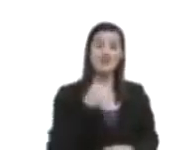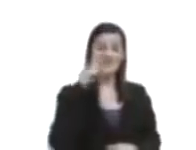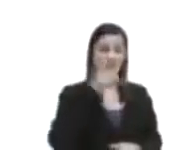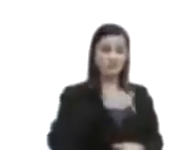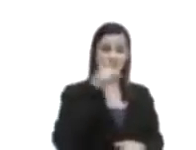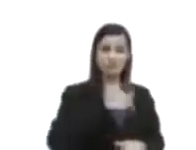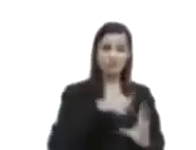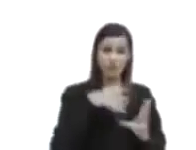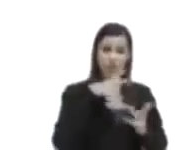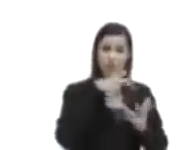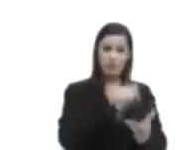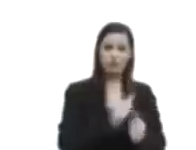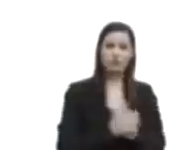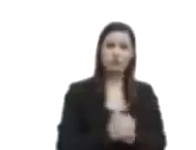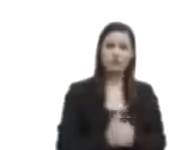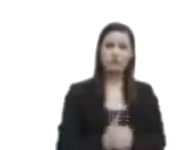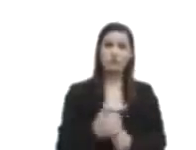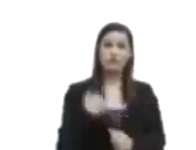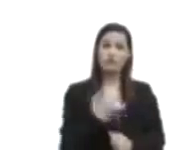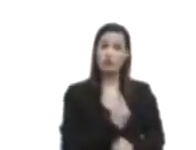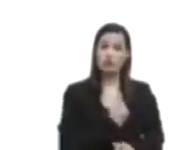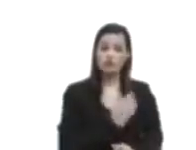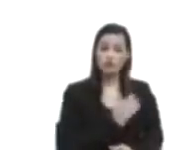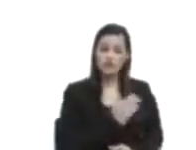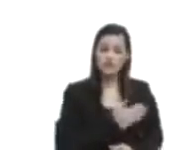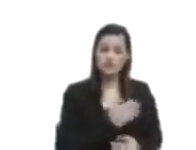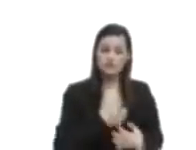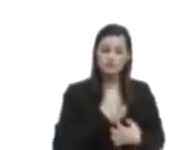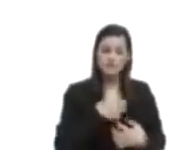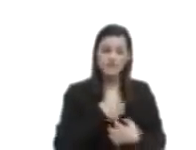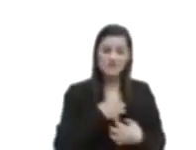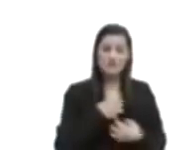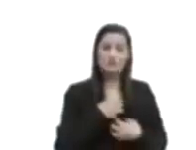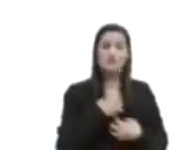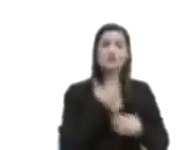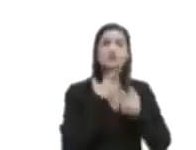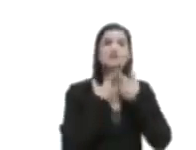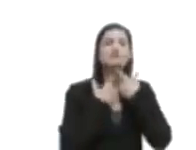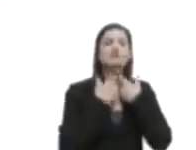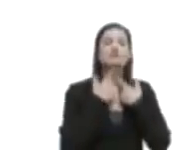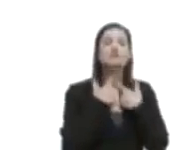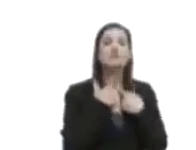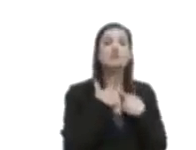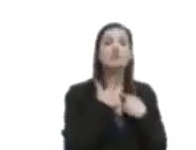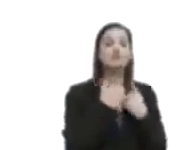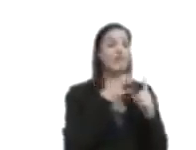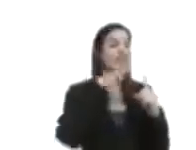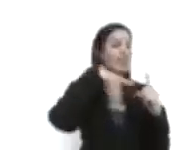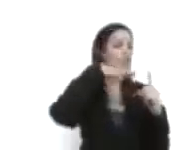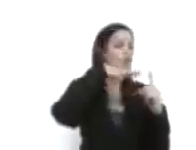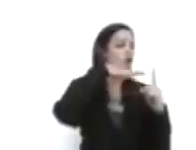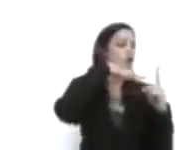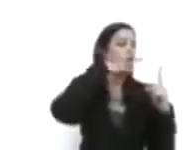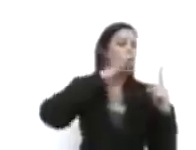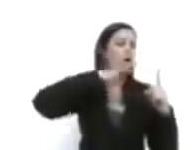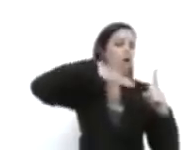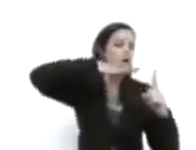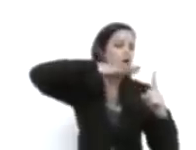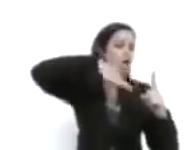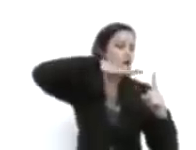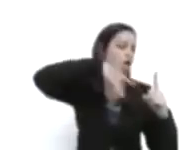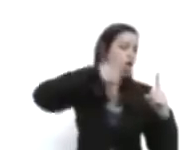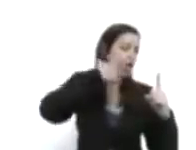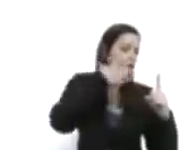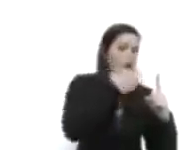metais, ídolos. João Calvino diz que o coração humano é uma fábrica de ídolos, concorda